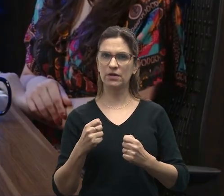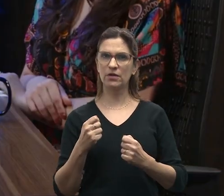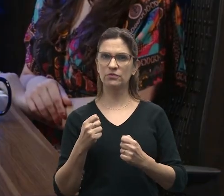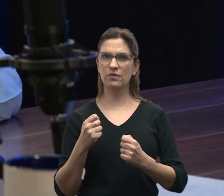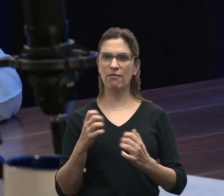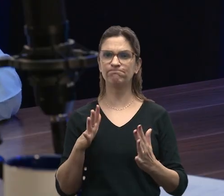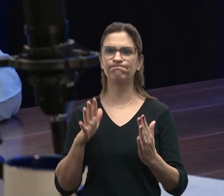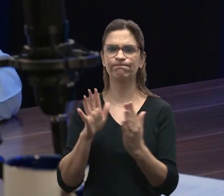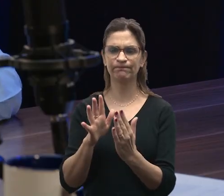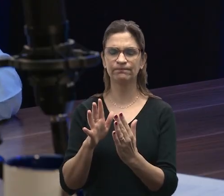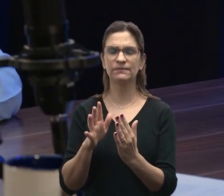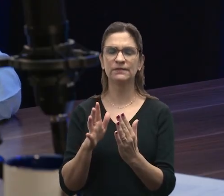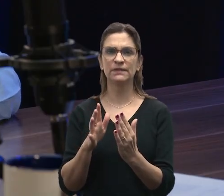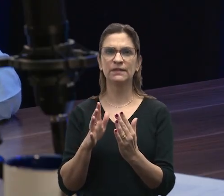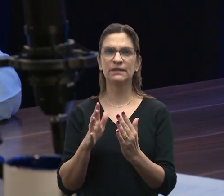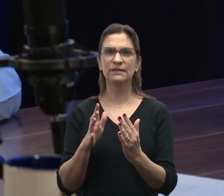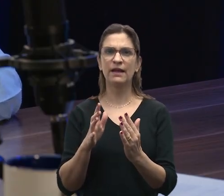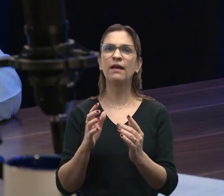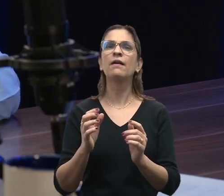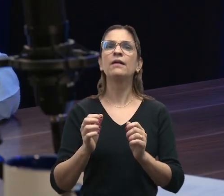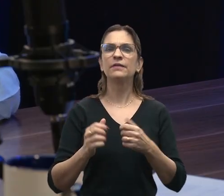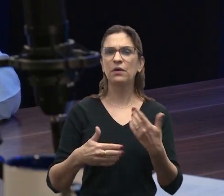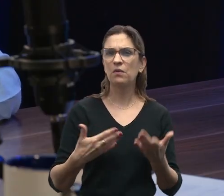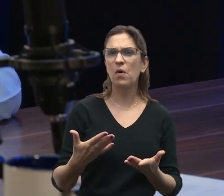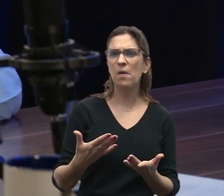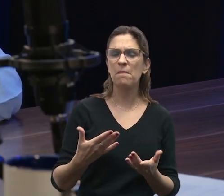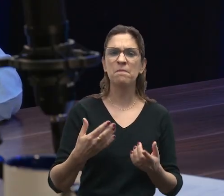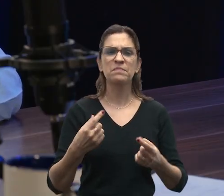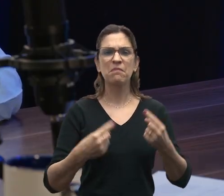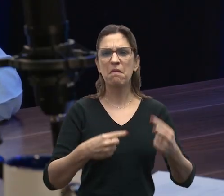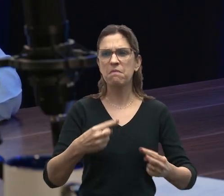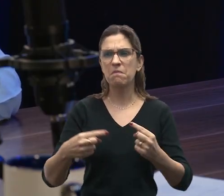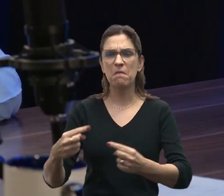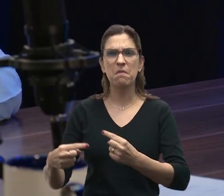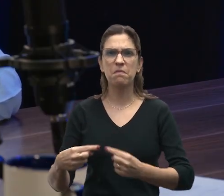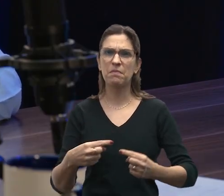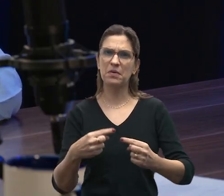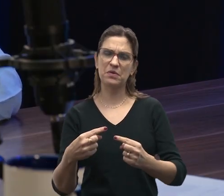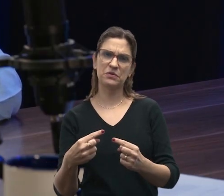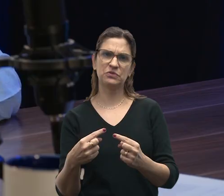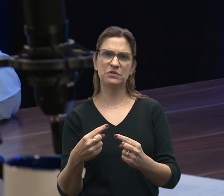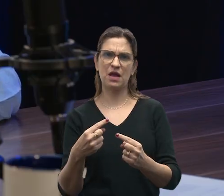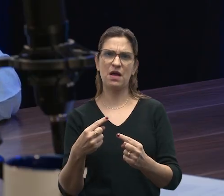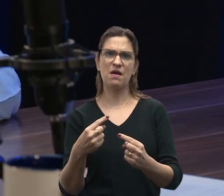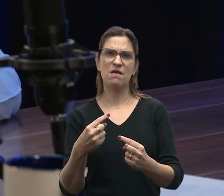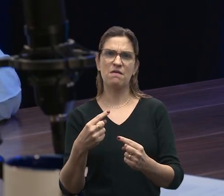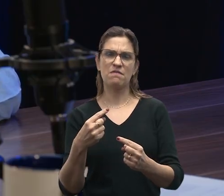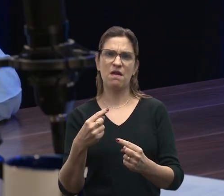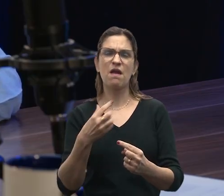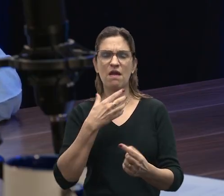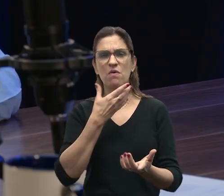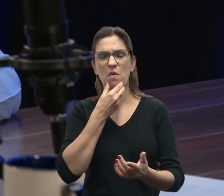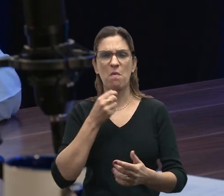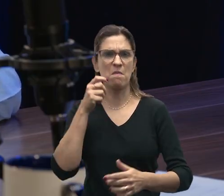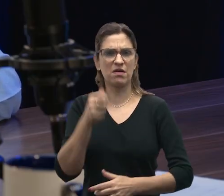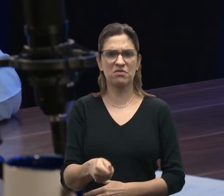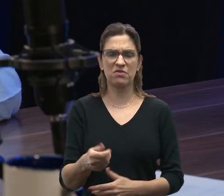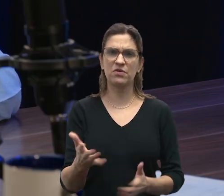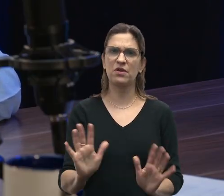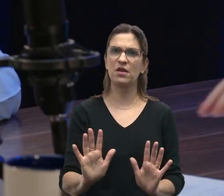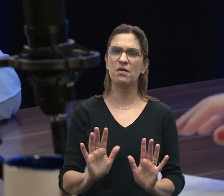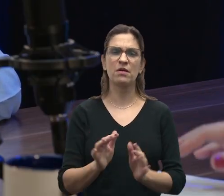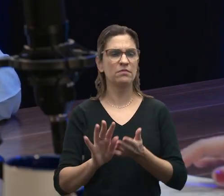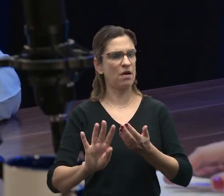vou buscar a penalização de quem está dialogando comigo como, né, machista ou que queira me excluir por causa